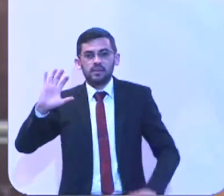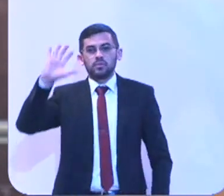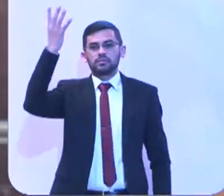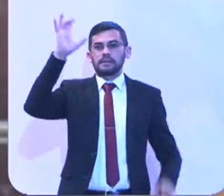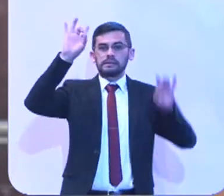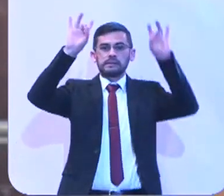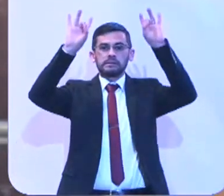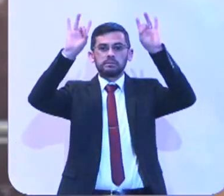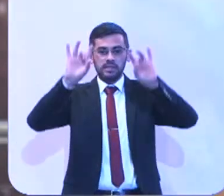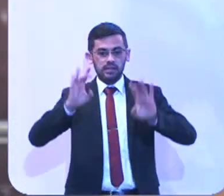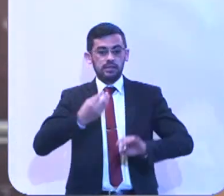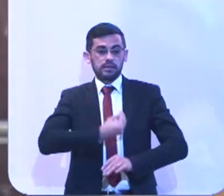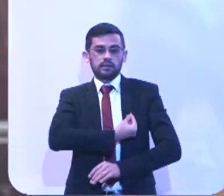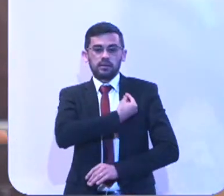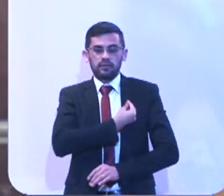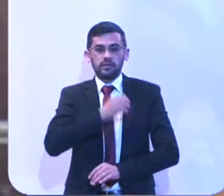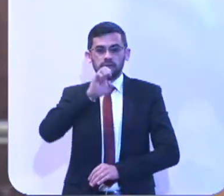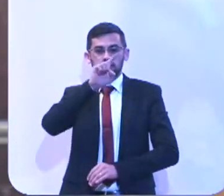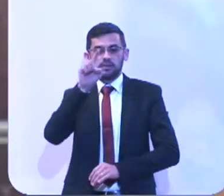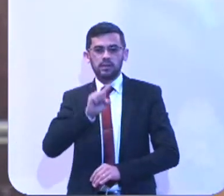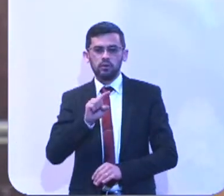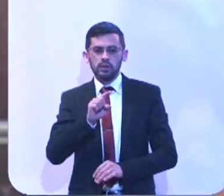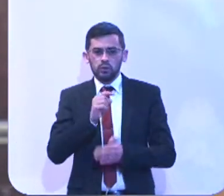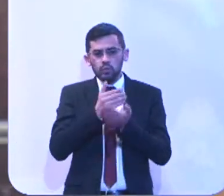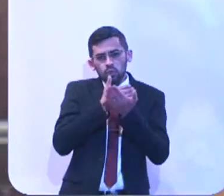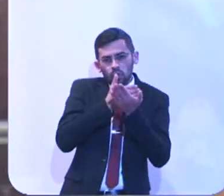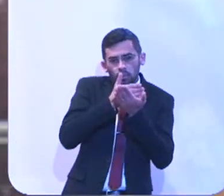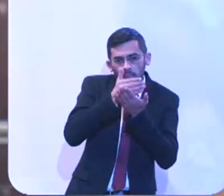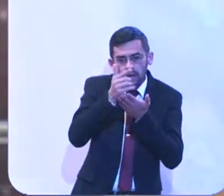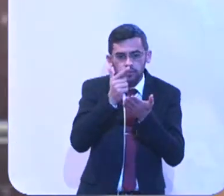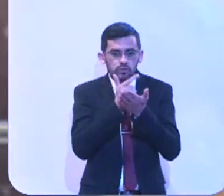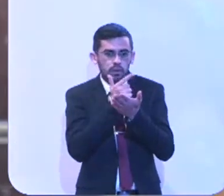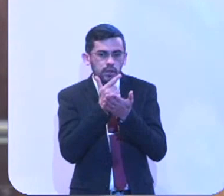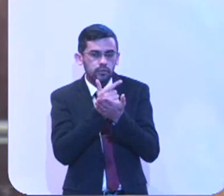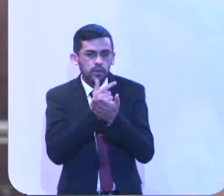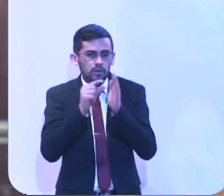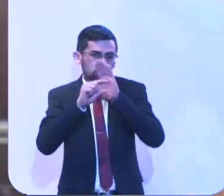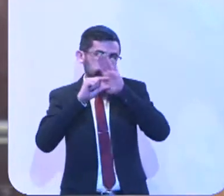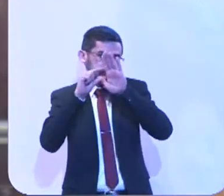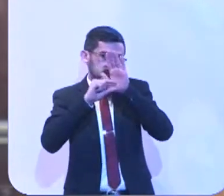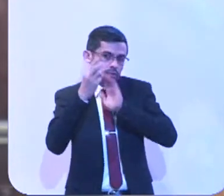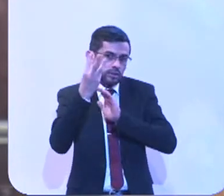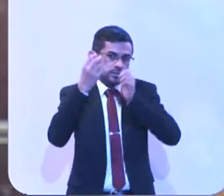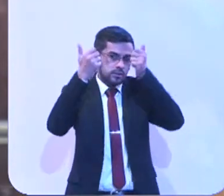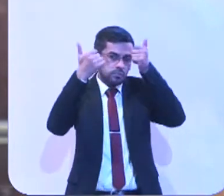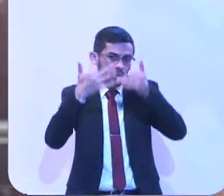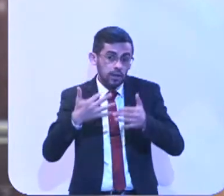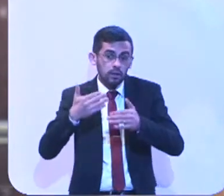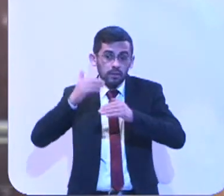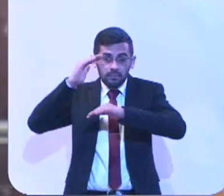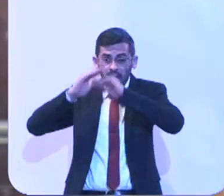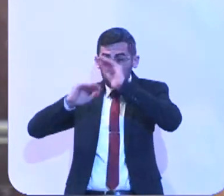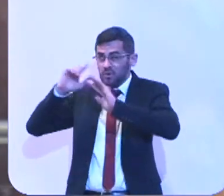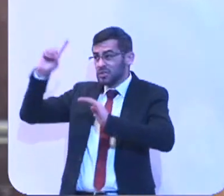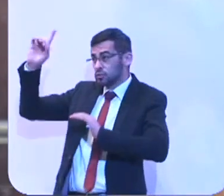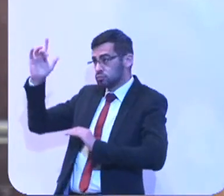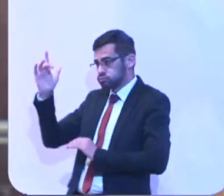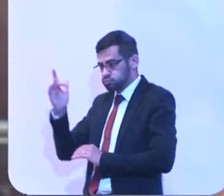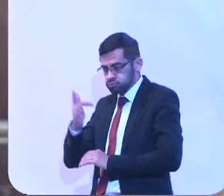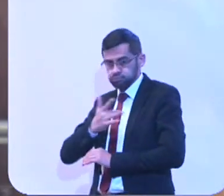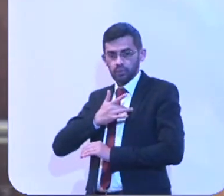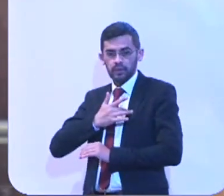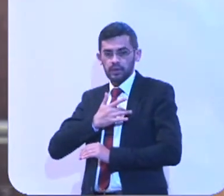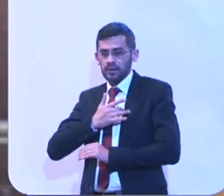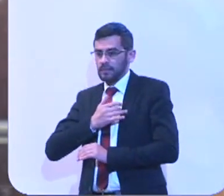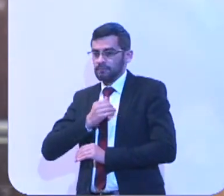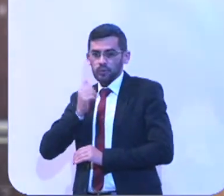vida. Logo no começo do livro, ele vai narrar algo assim no capítulo 13. Ele vai dizer que quando a mão do Senhor o toca, ele não